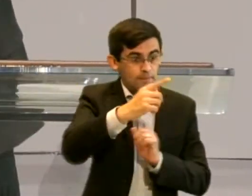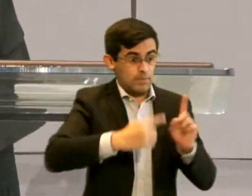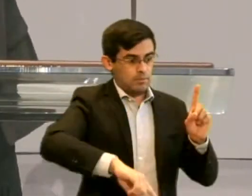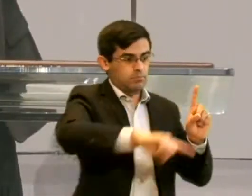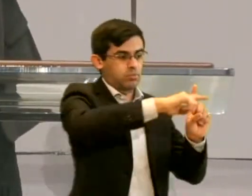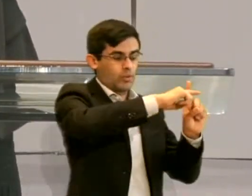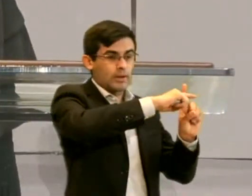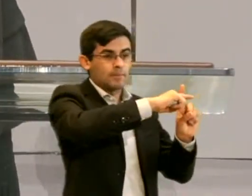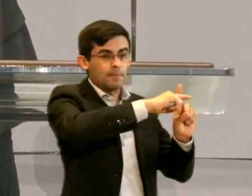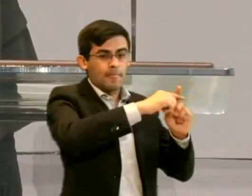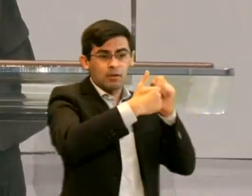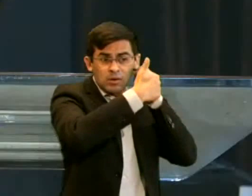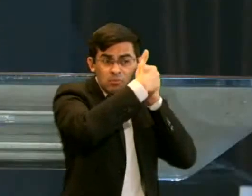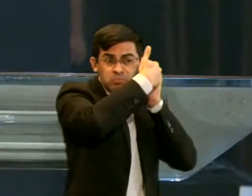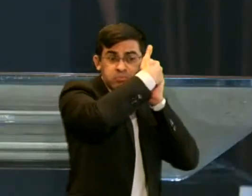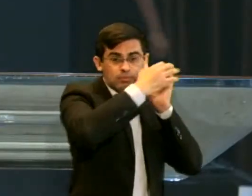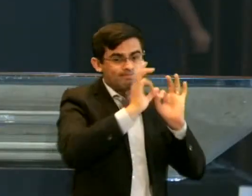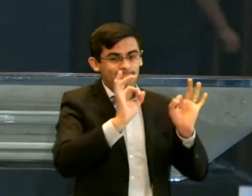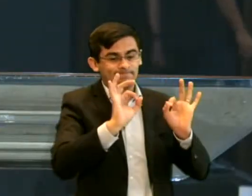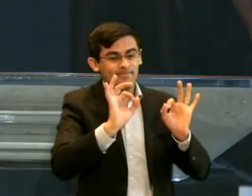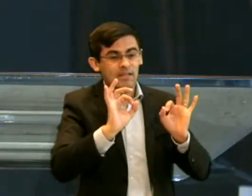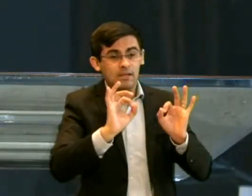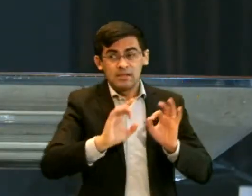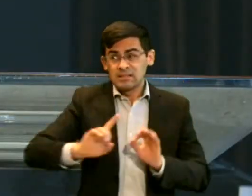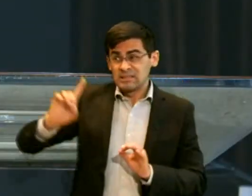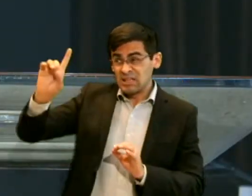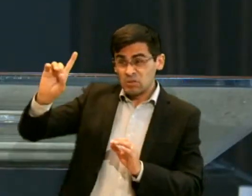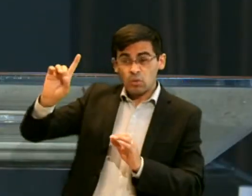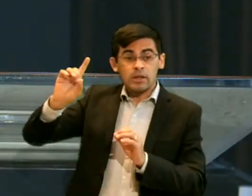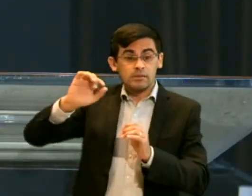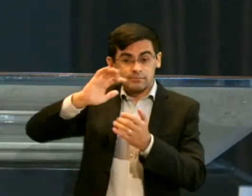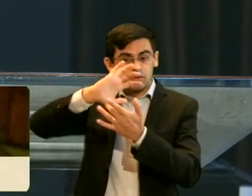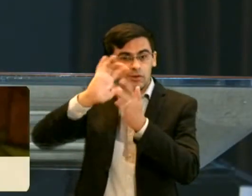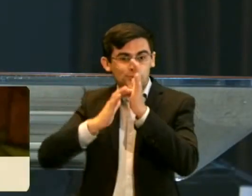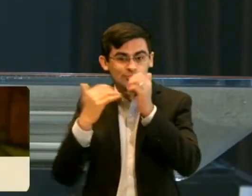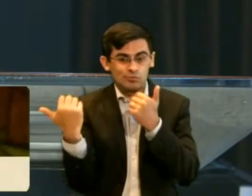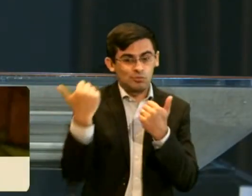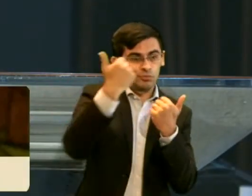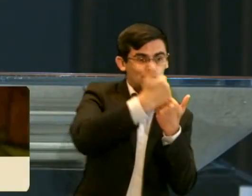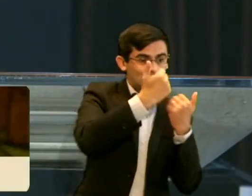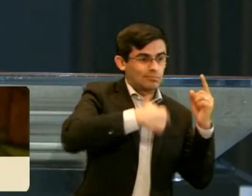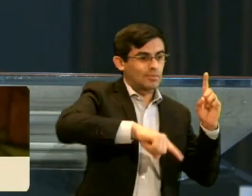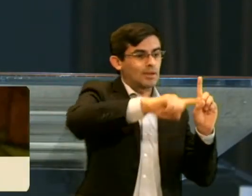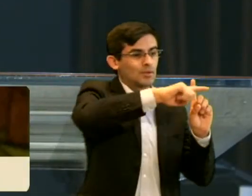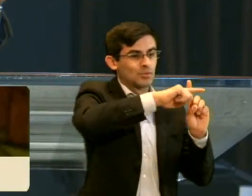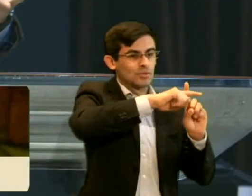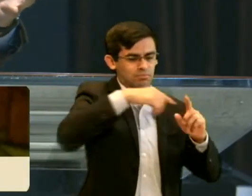agora. E em vez de furar a orelha, ele fala assim: tu me deste um corpo.